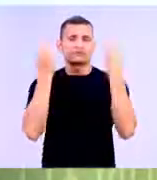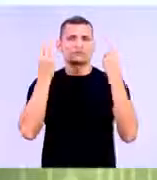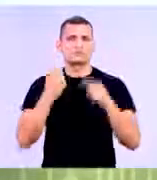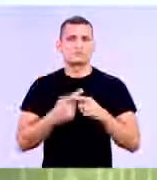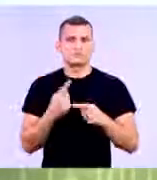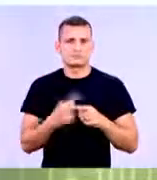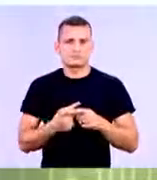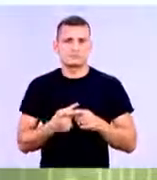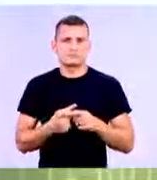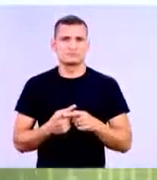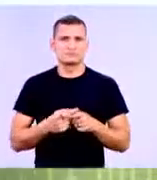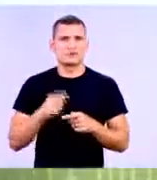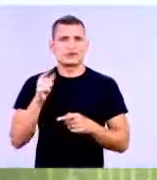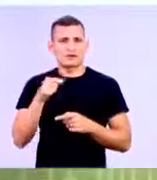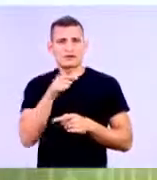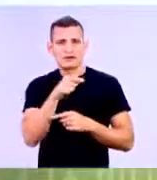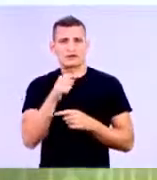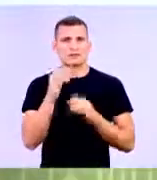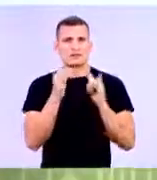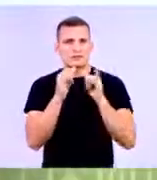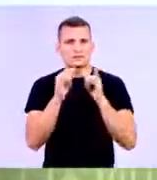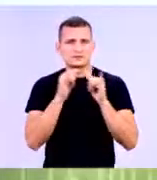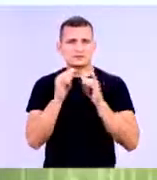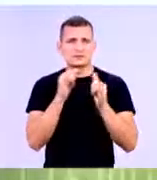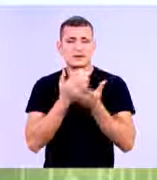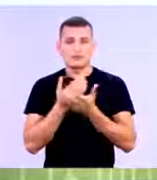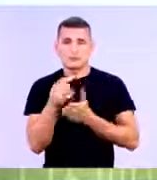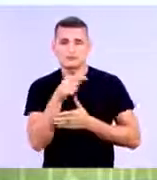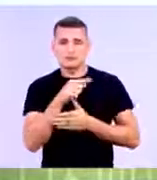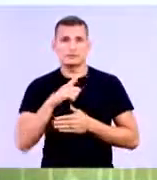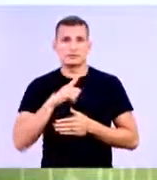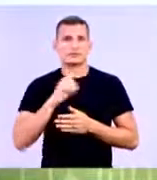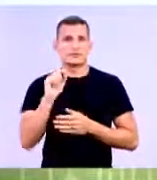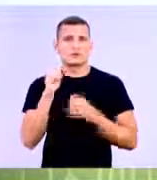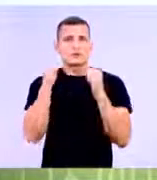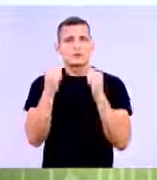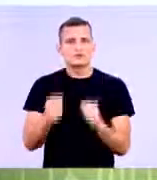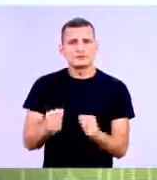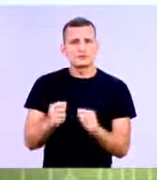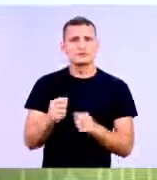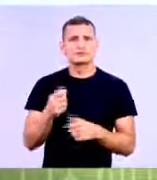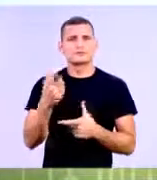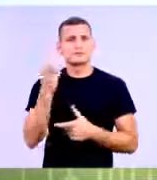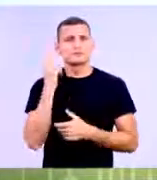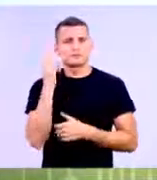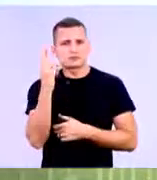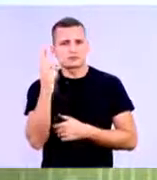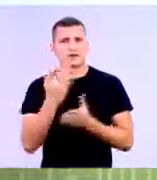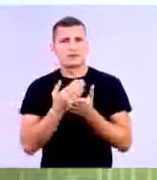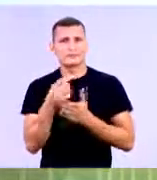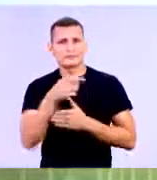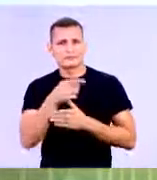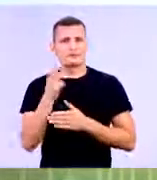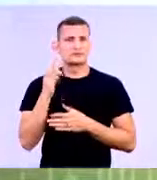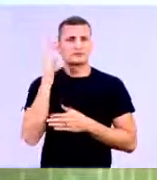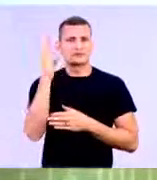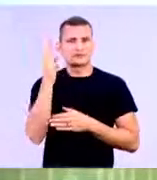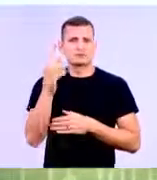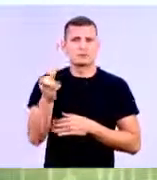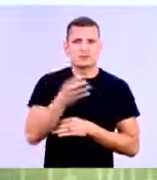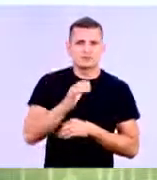quê? Porque é a partir dela que nós temos o quê? Poder, tomada de decisão. É a partir dela que nós decidimos